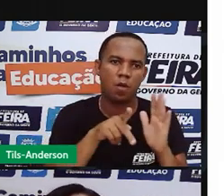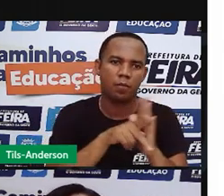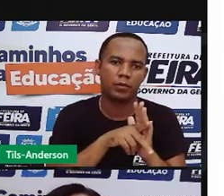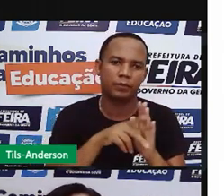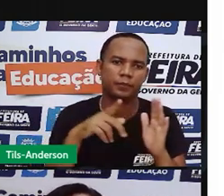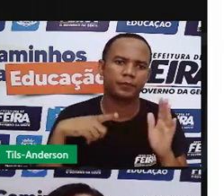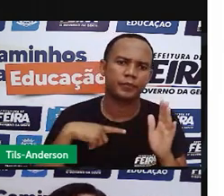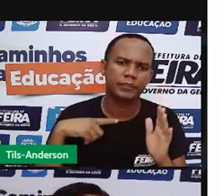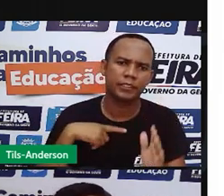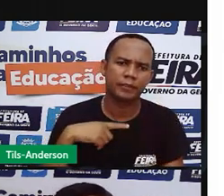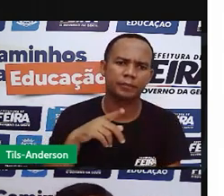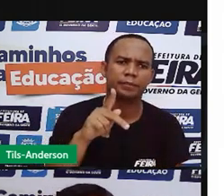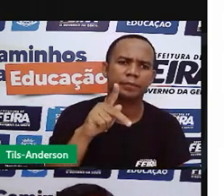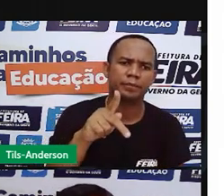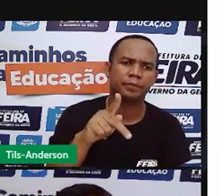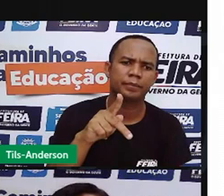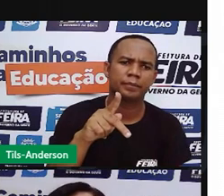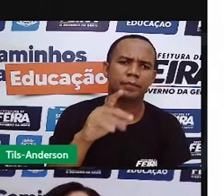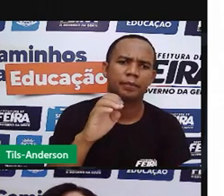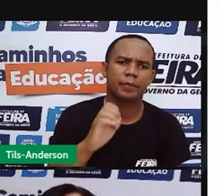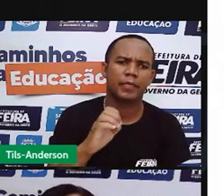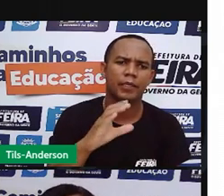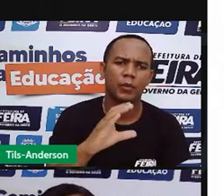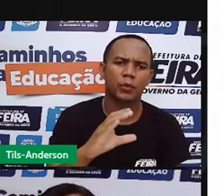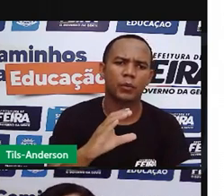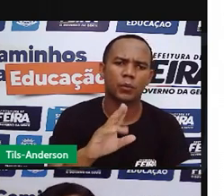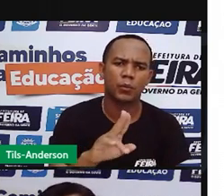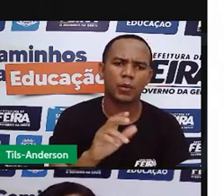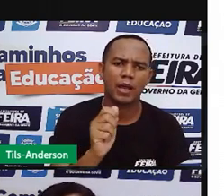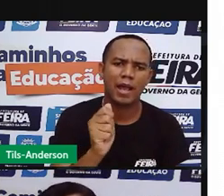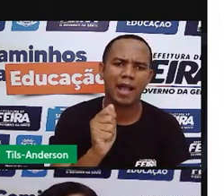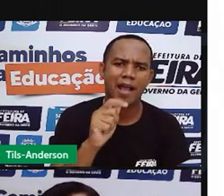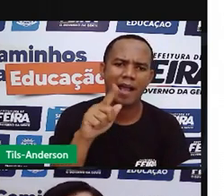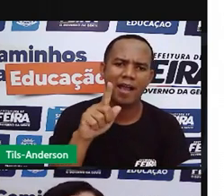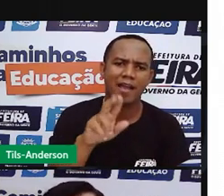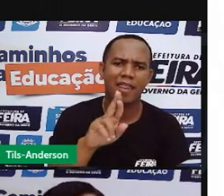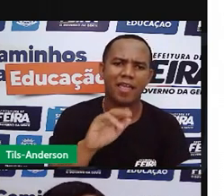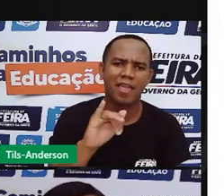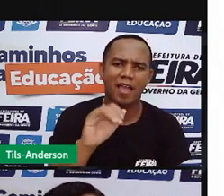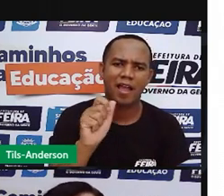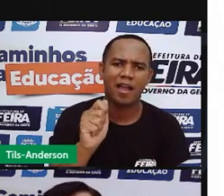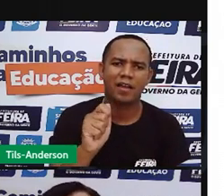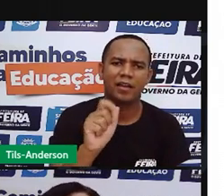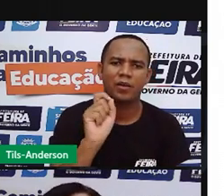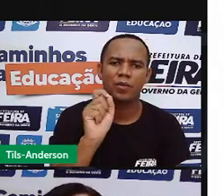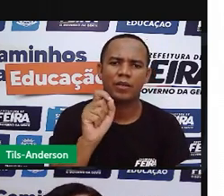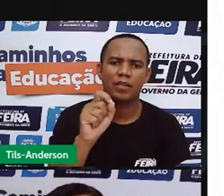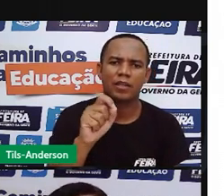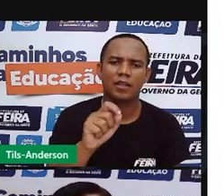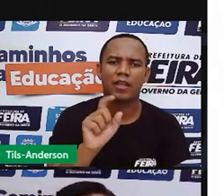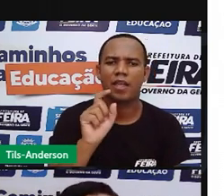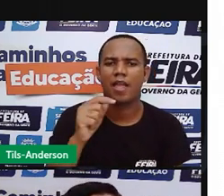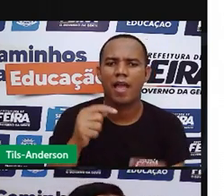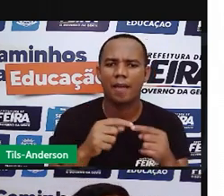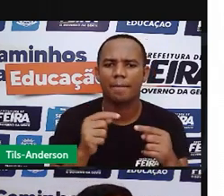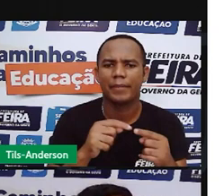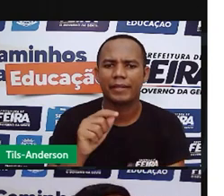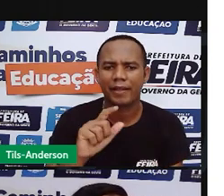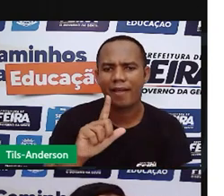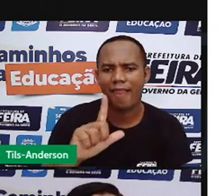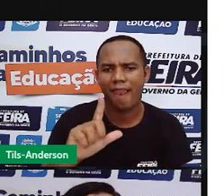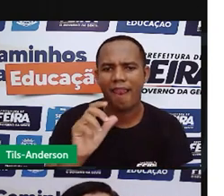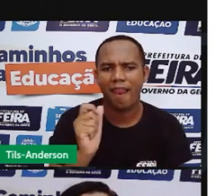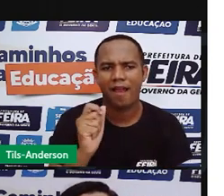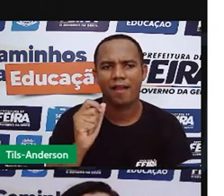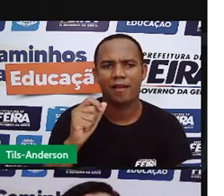tem a pecuária de lã, que é justamente essa que é pró-falou. Que a ovelha produz lã e a lã vai